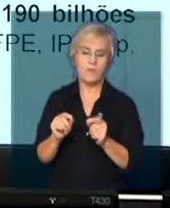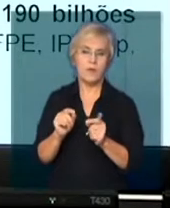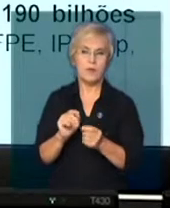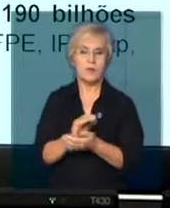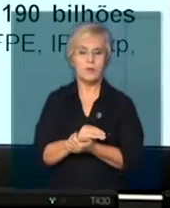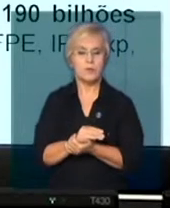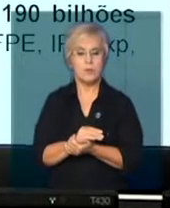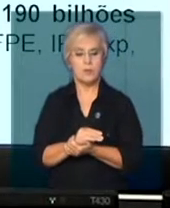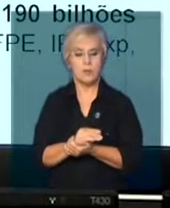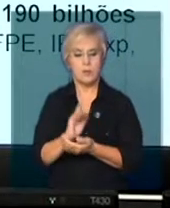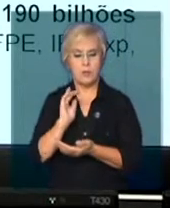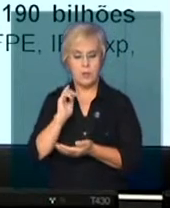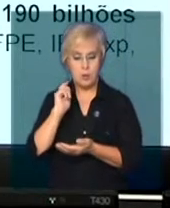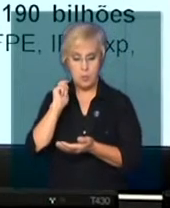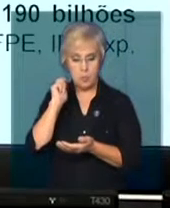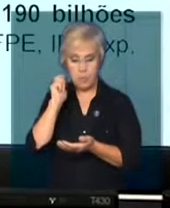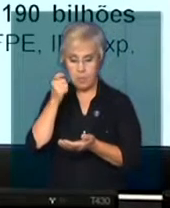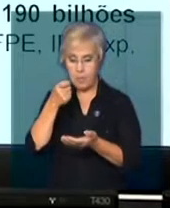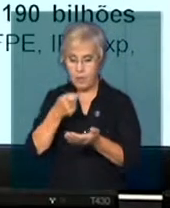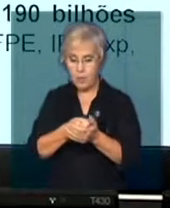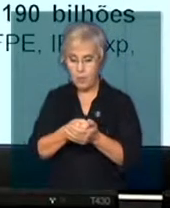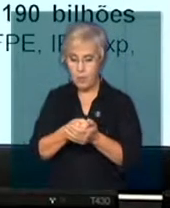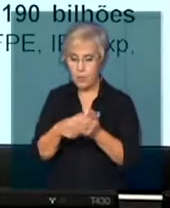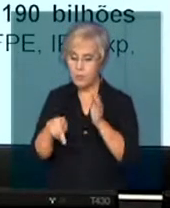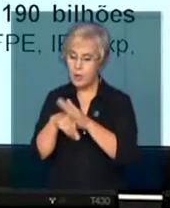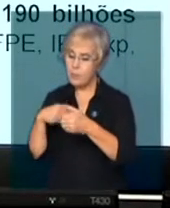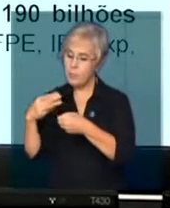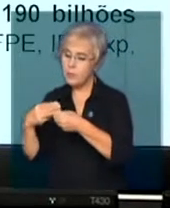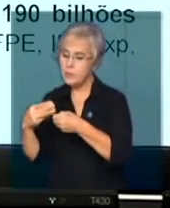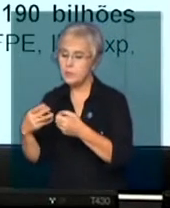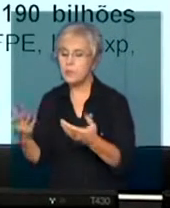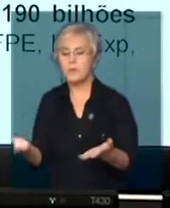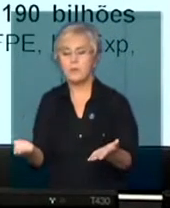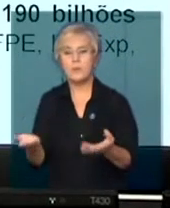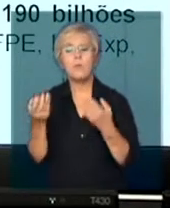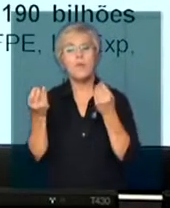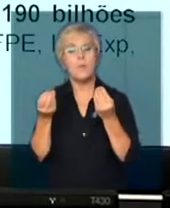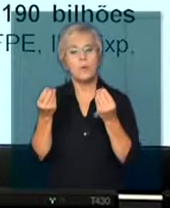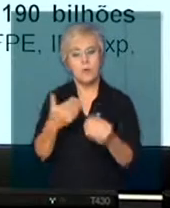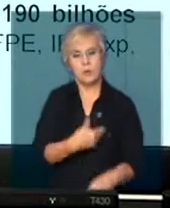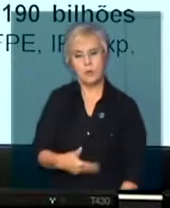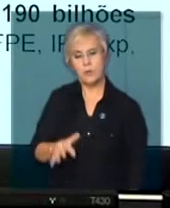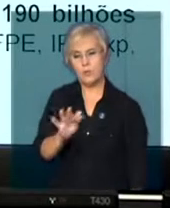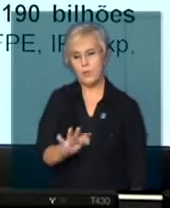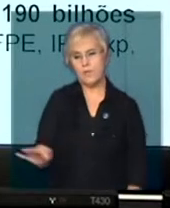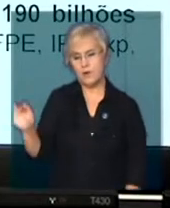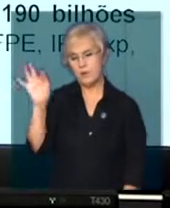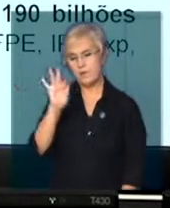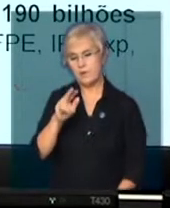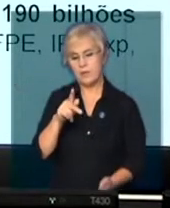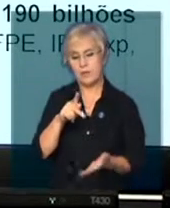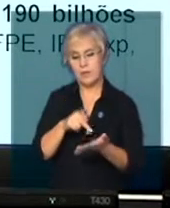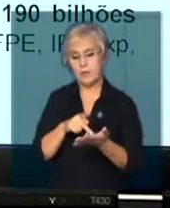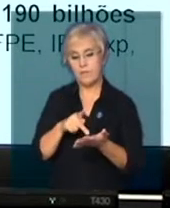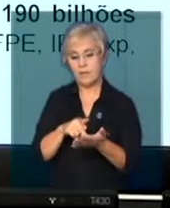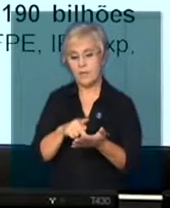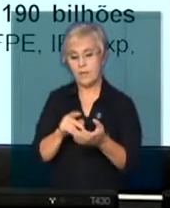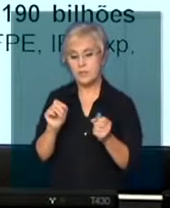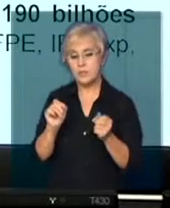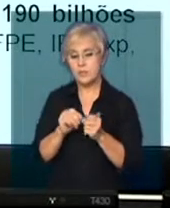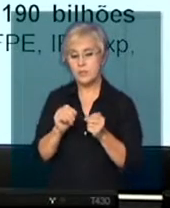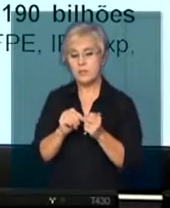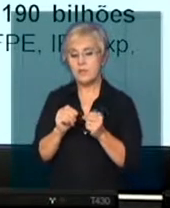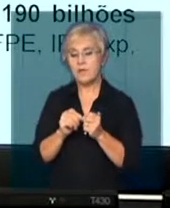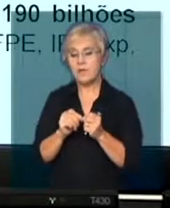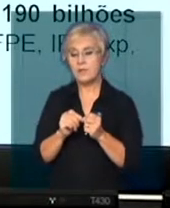significativamente pagas ou arcadas pelos municípios. Quer dizer, o governo federal, na verdade, está fazendo festa